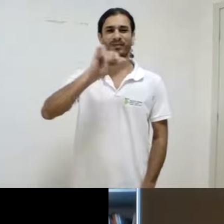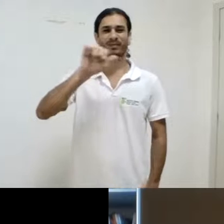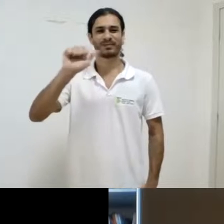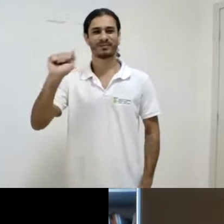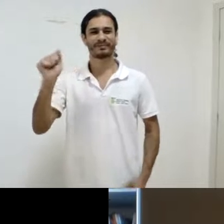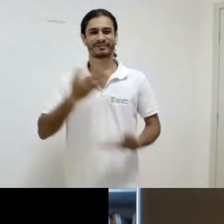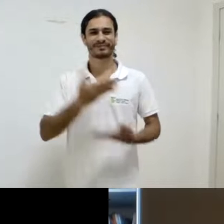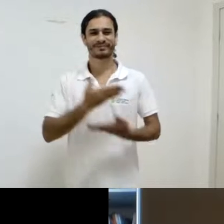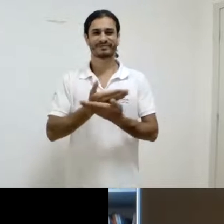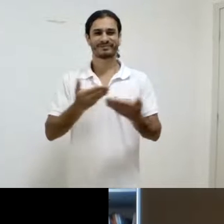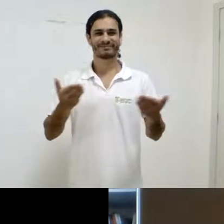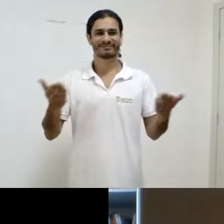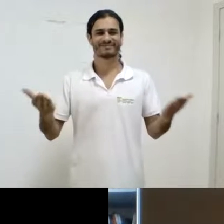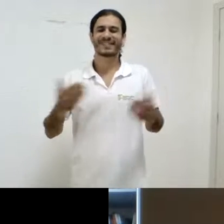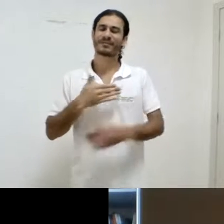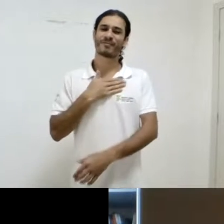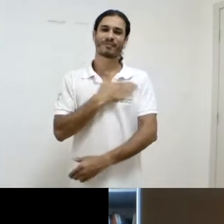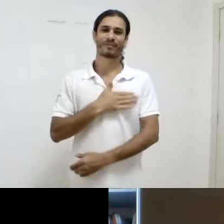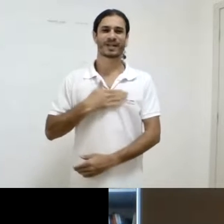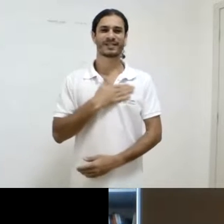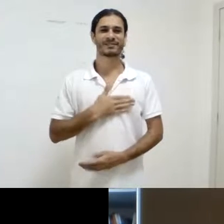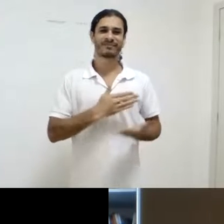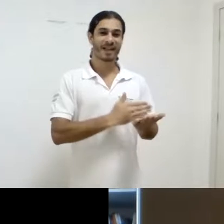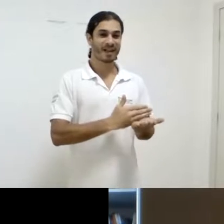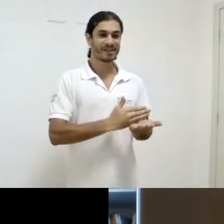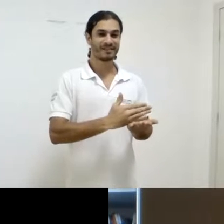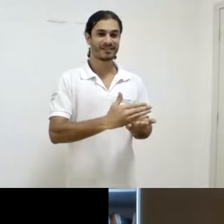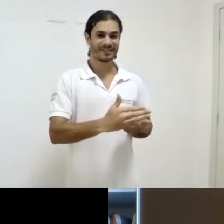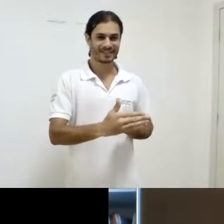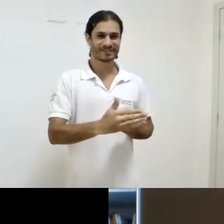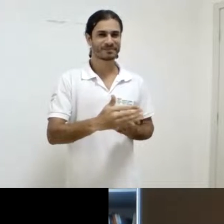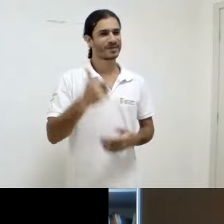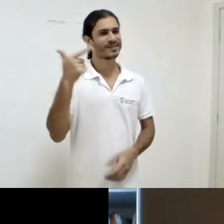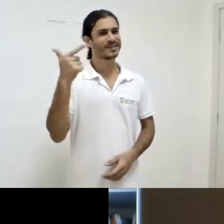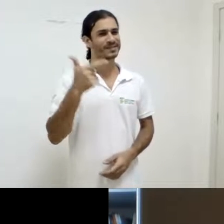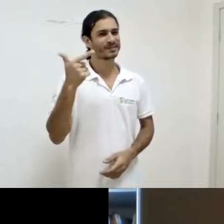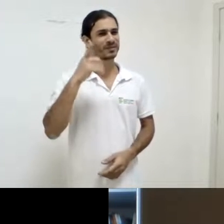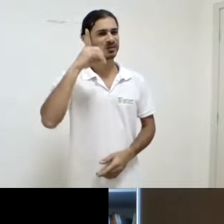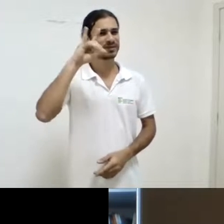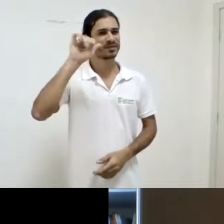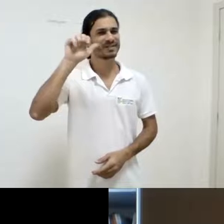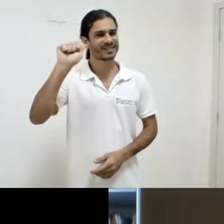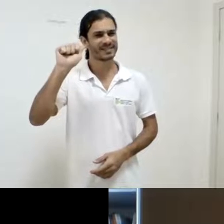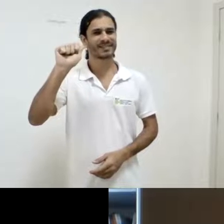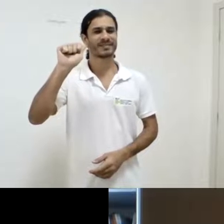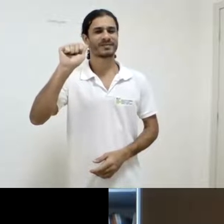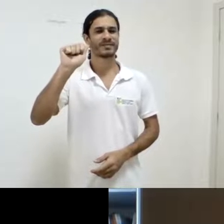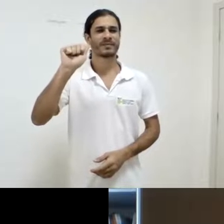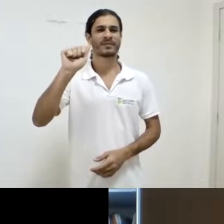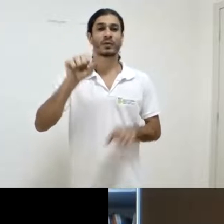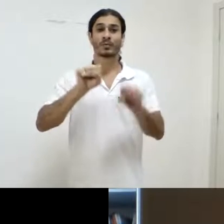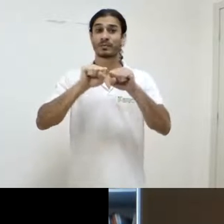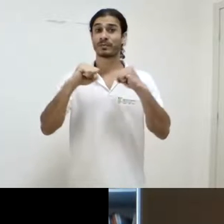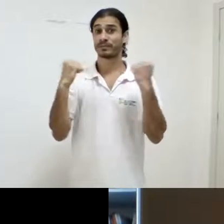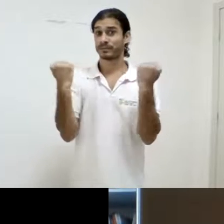É com muita satisfação que a gente inicia, né? O nosso segundo dia do segundo simpósio de pós-graduação do IFES, né?